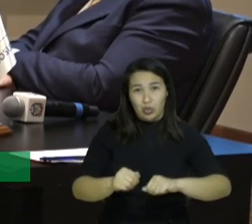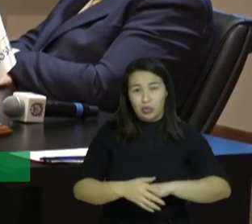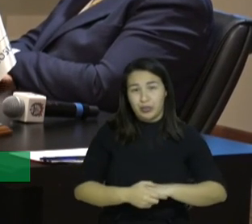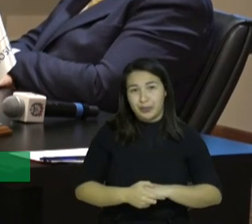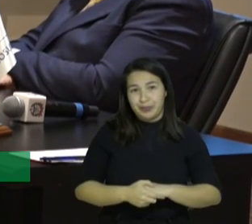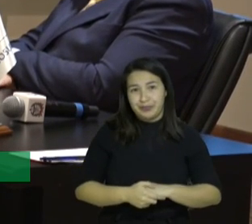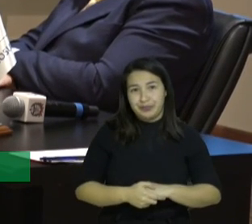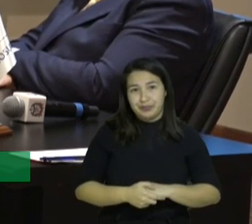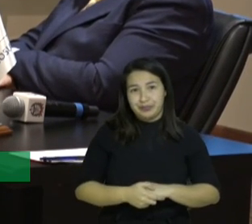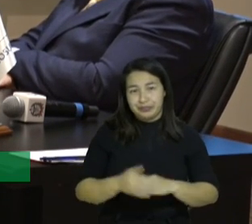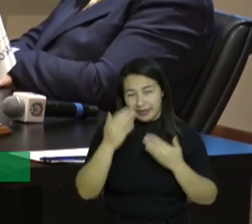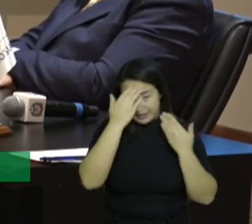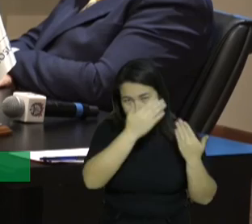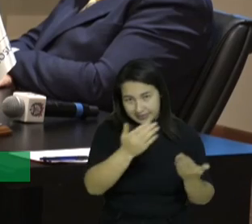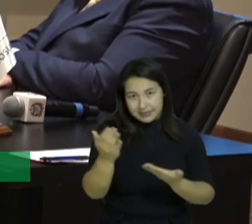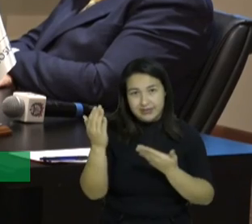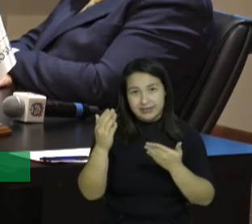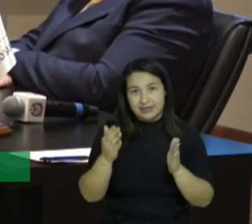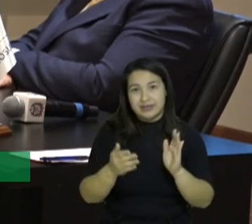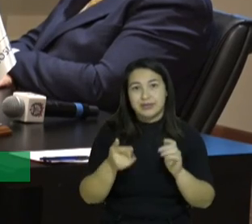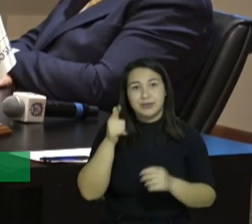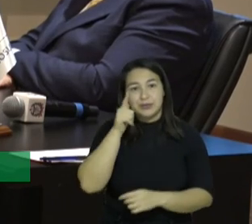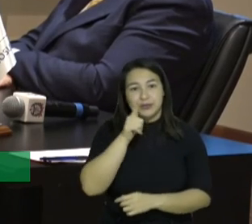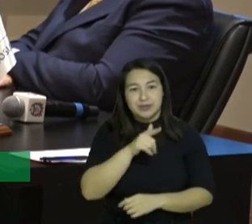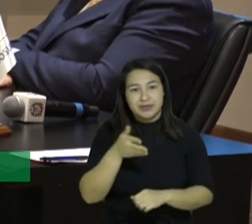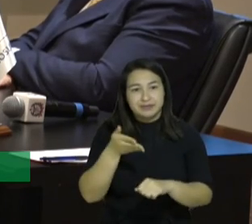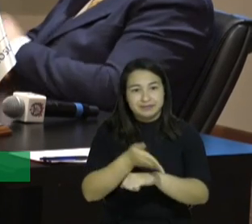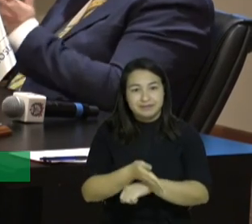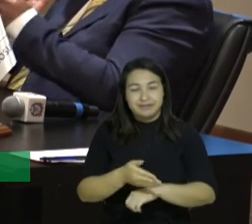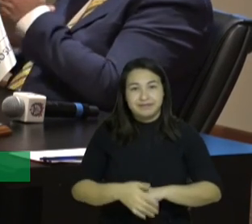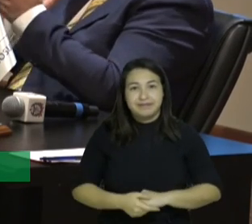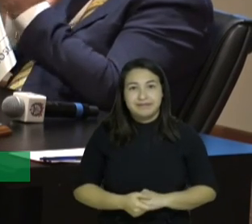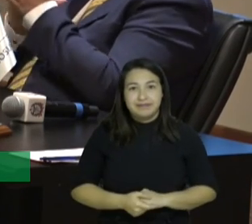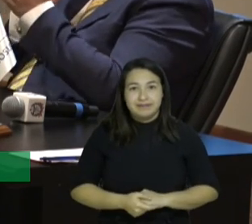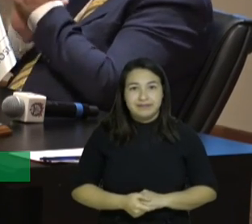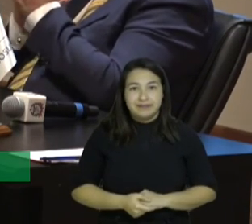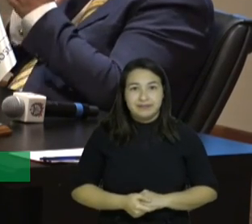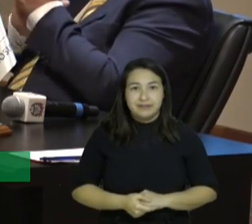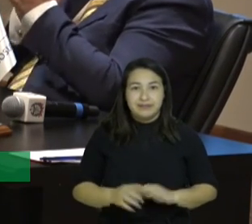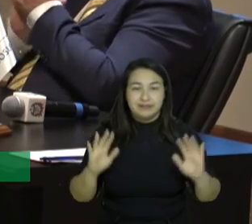alentar mais e Agradeço pela oportunidade de estar aqui obrigado Professor